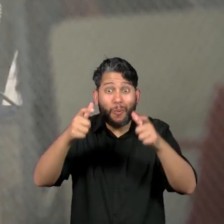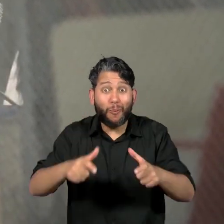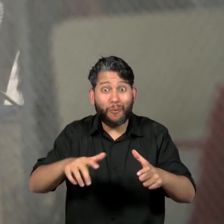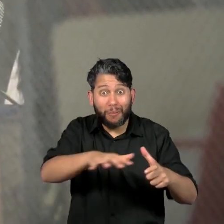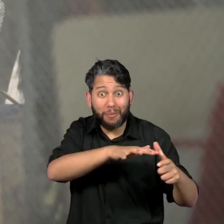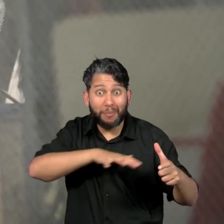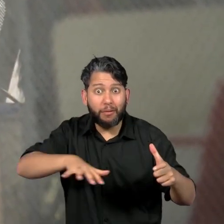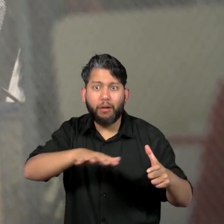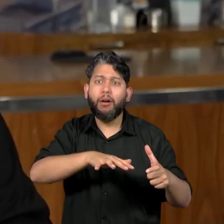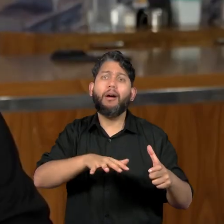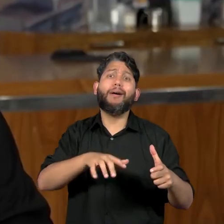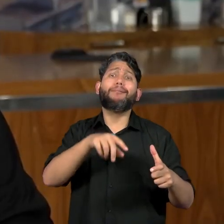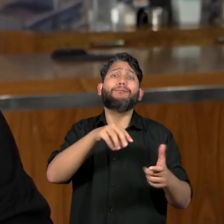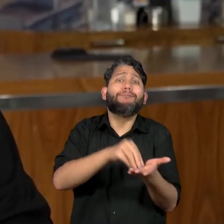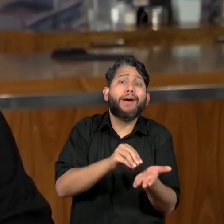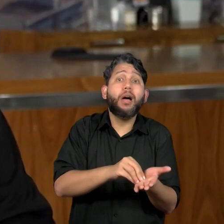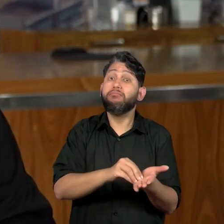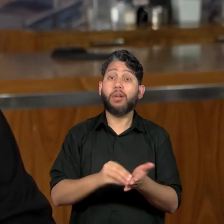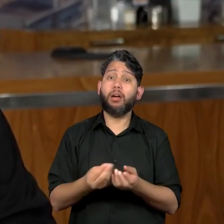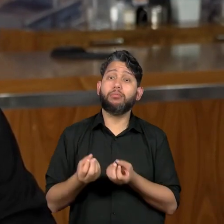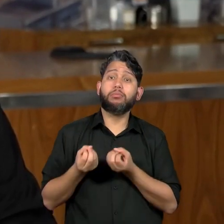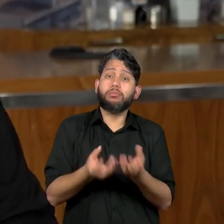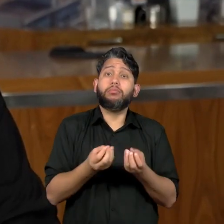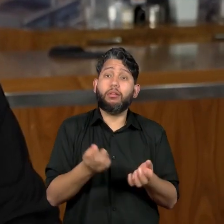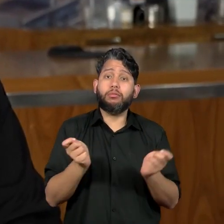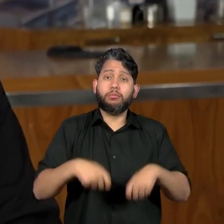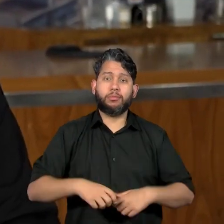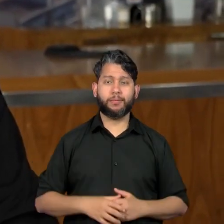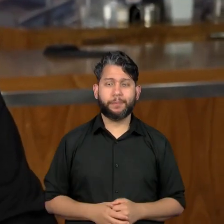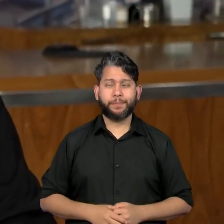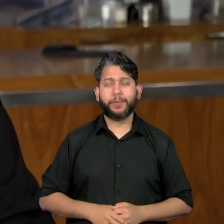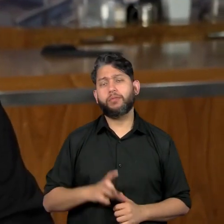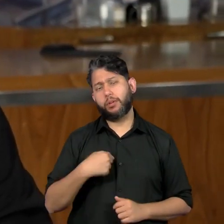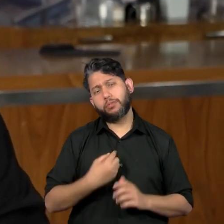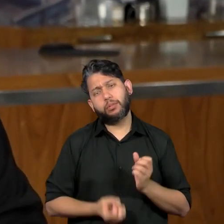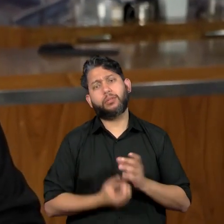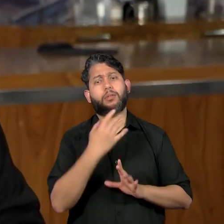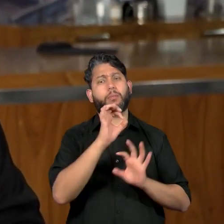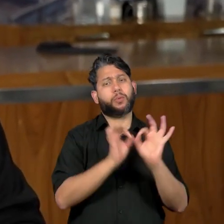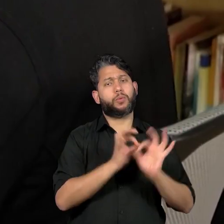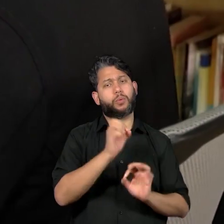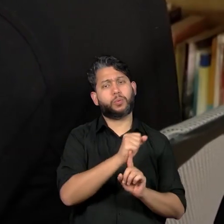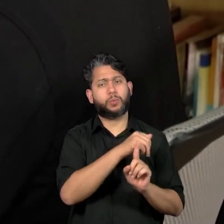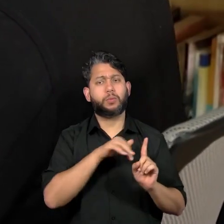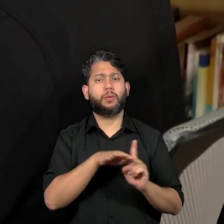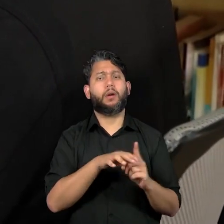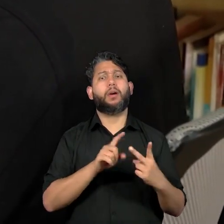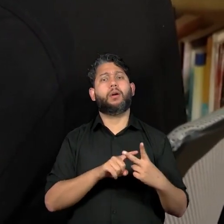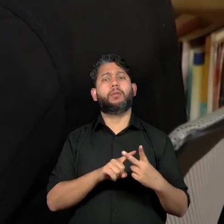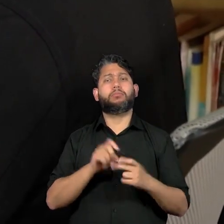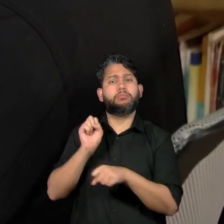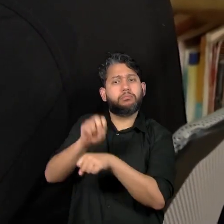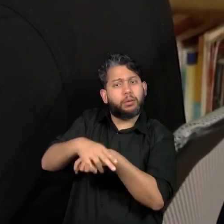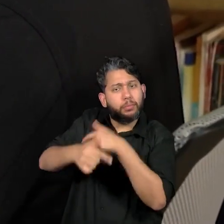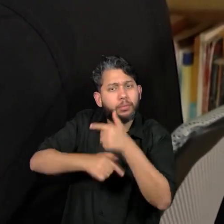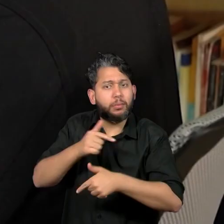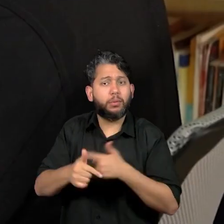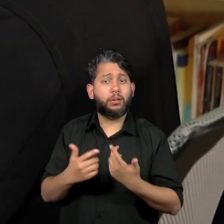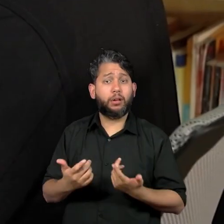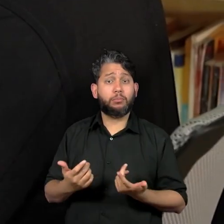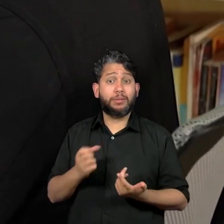muitas oportunidades. Tem mudado muito em questão de projetos sociais, empregabilidade, e são coisas que a gente não